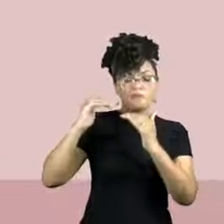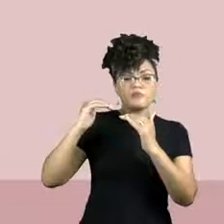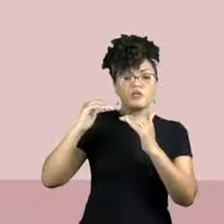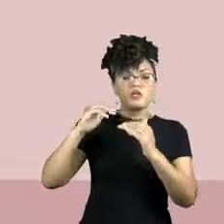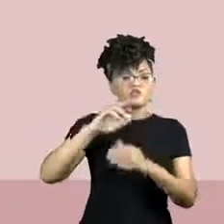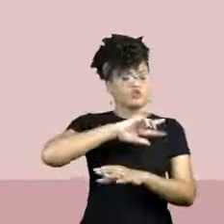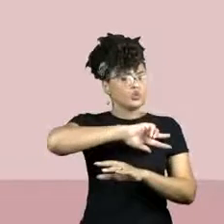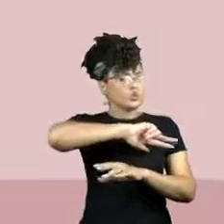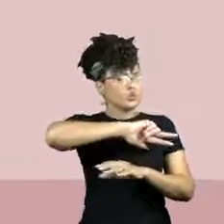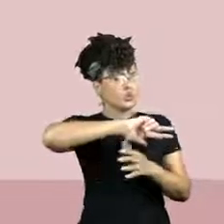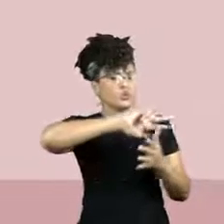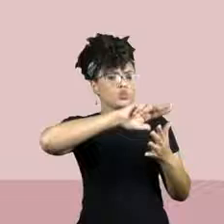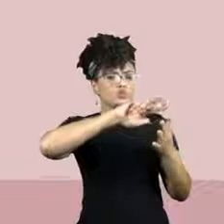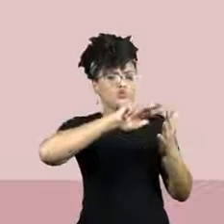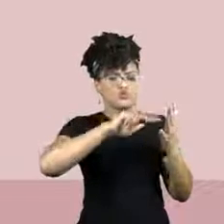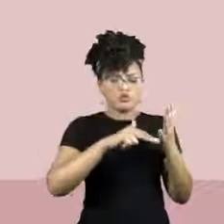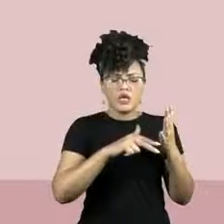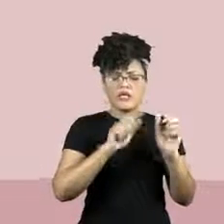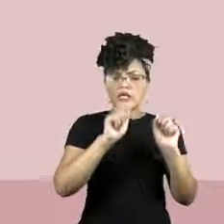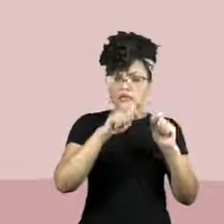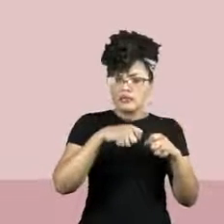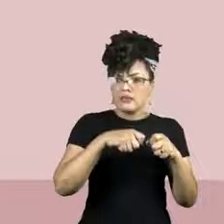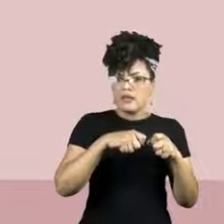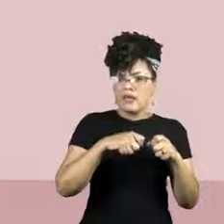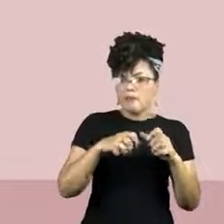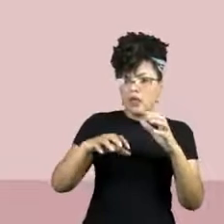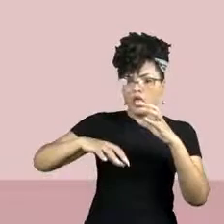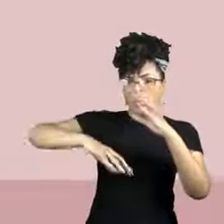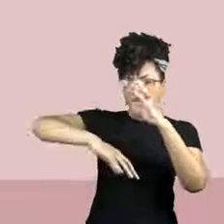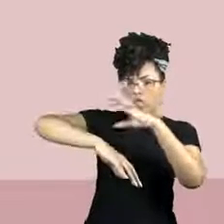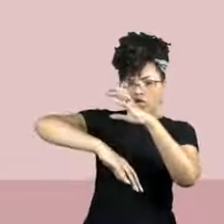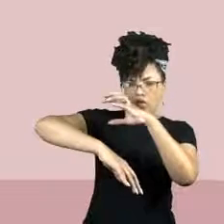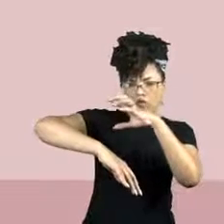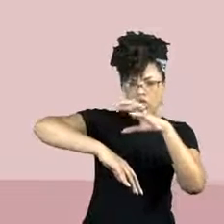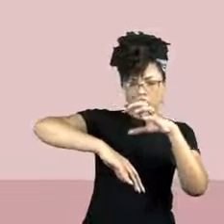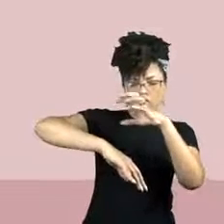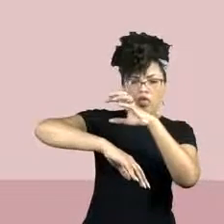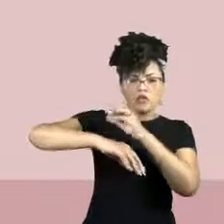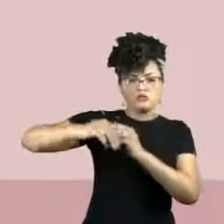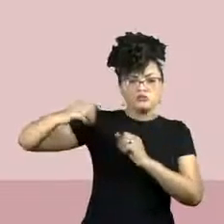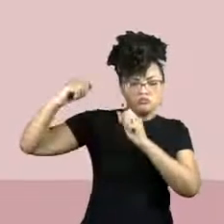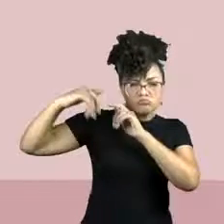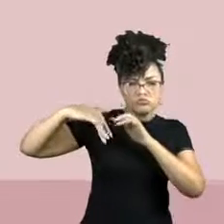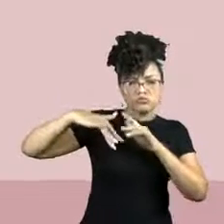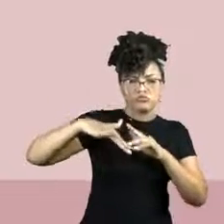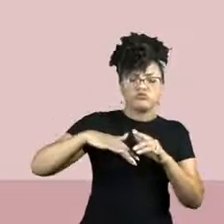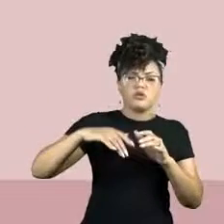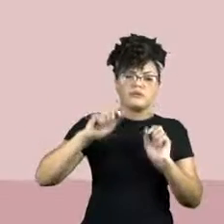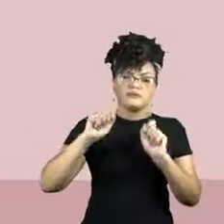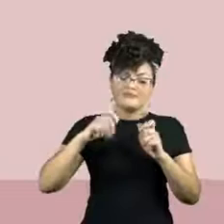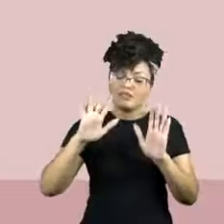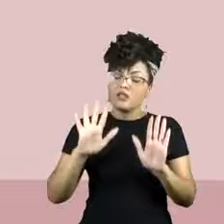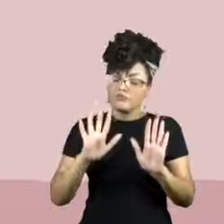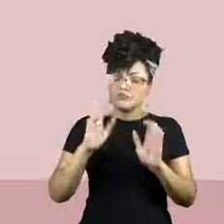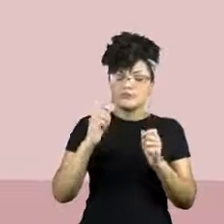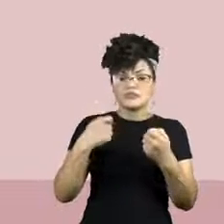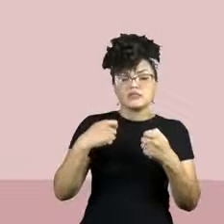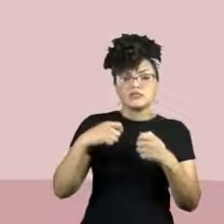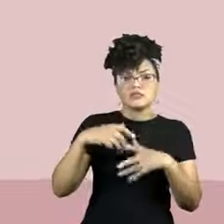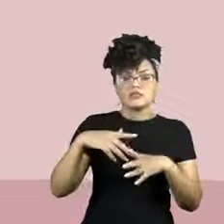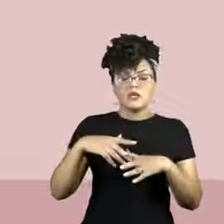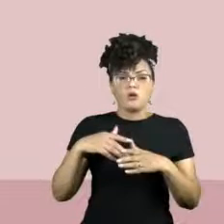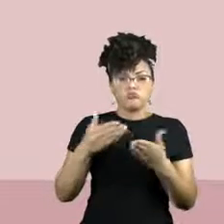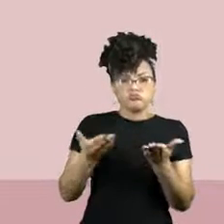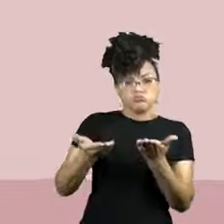que tendem a fazer eles deslizar. Tá? Ou seja, essas forças que tendem ao deslizamento. Se, numa situação de